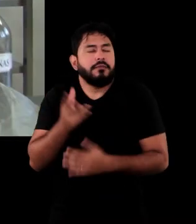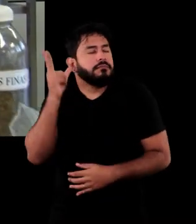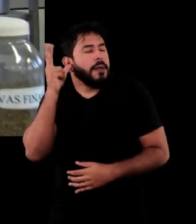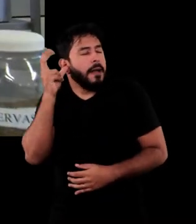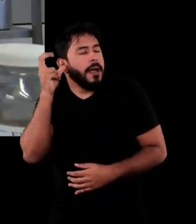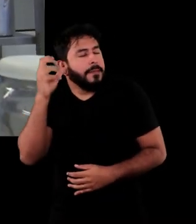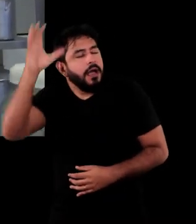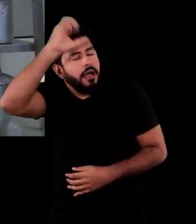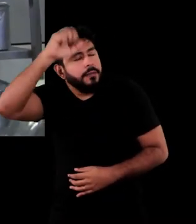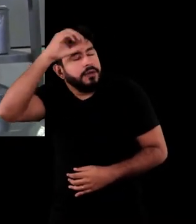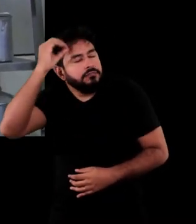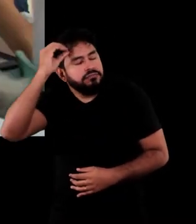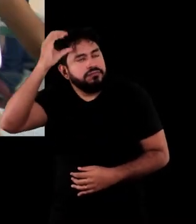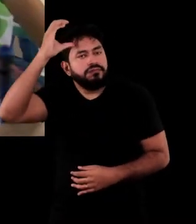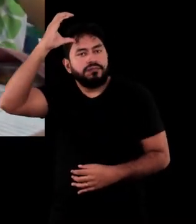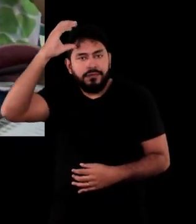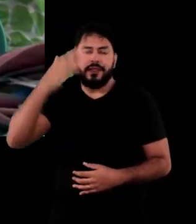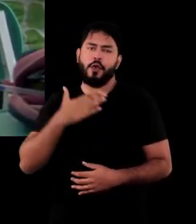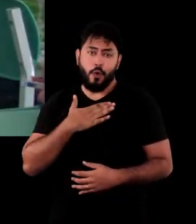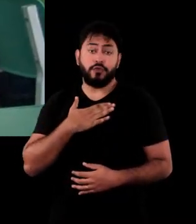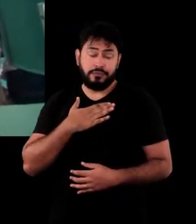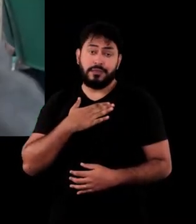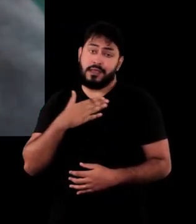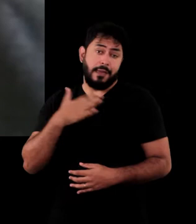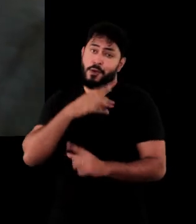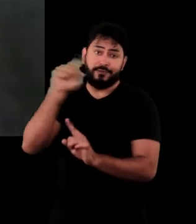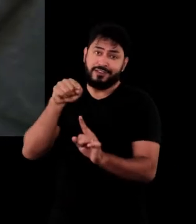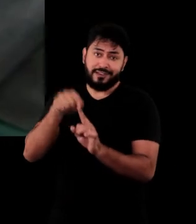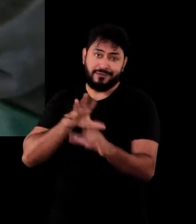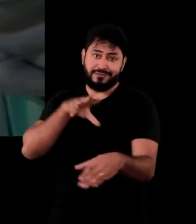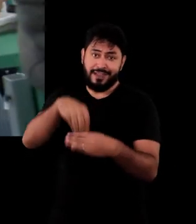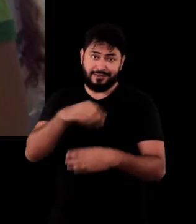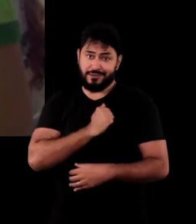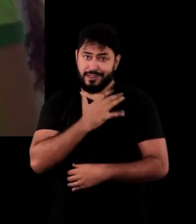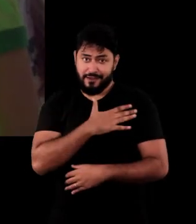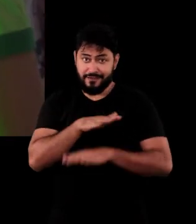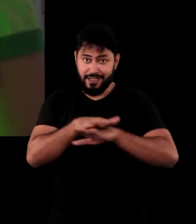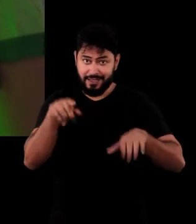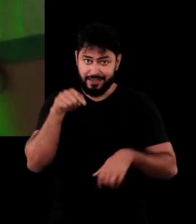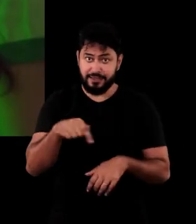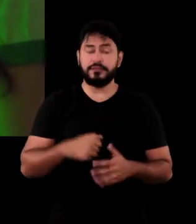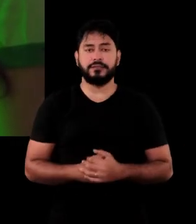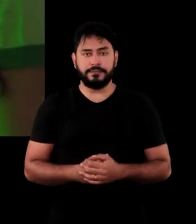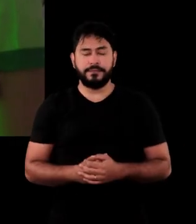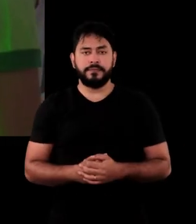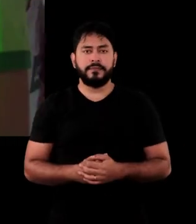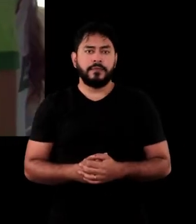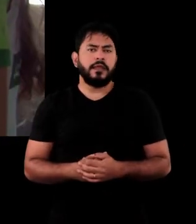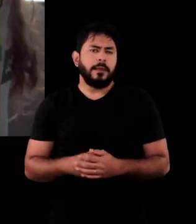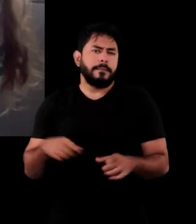aprender, sempre mais. Então é isso que eu busco quando eu vim para cá. Tem pessoas que têm